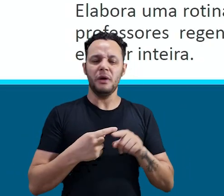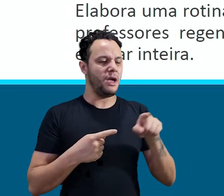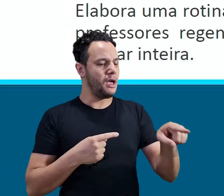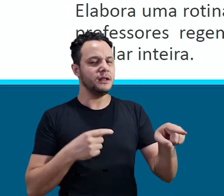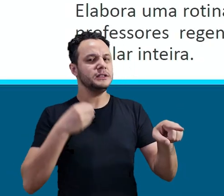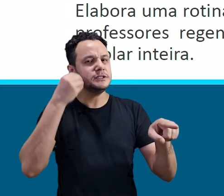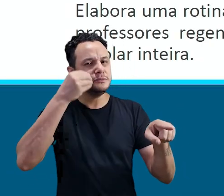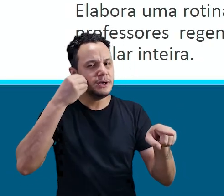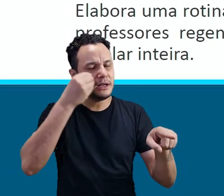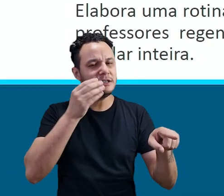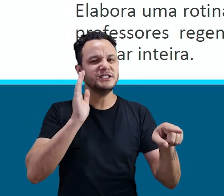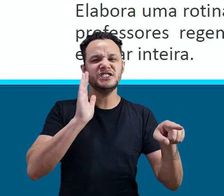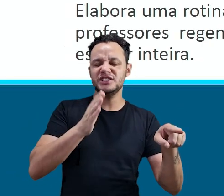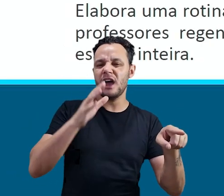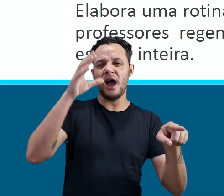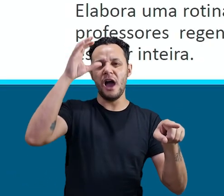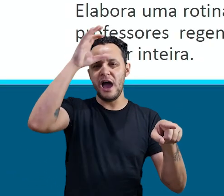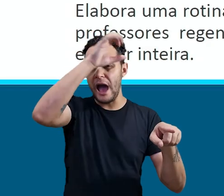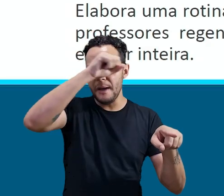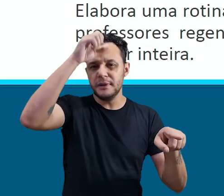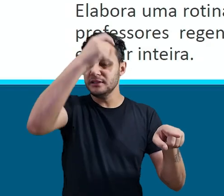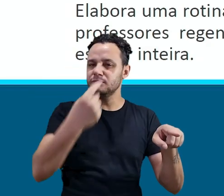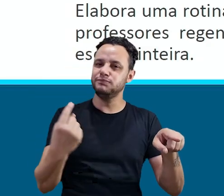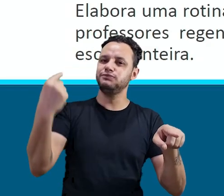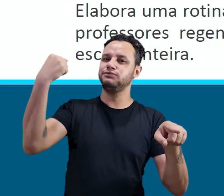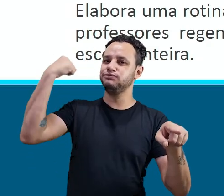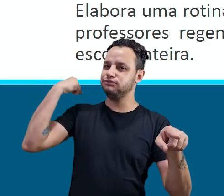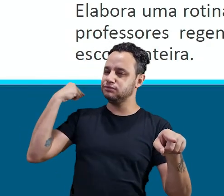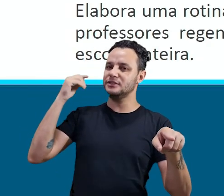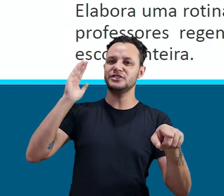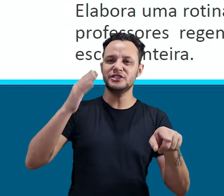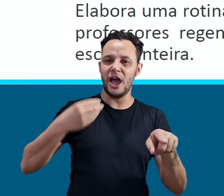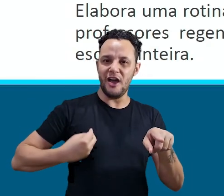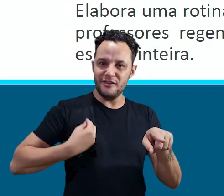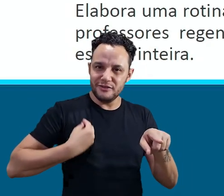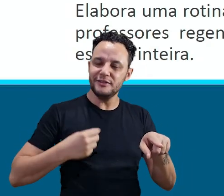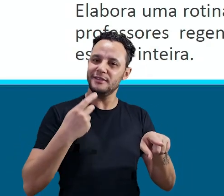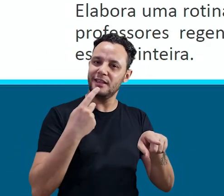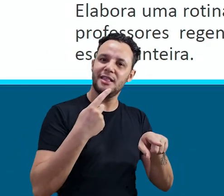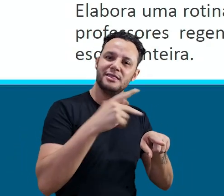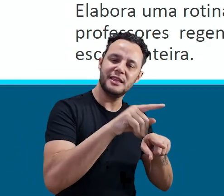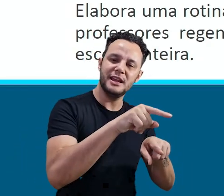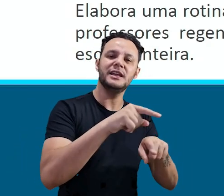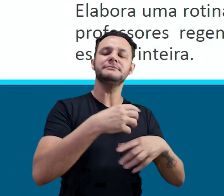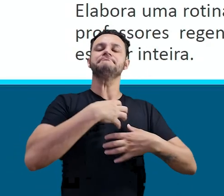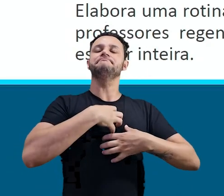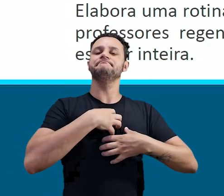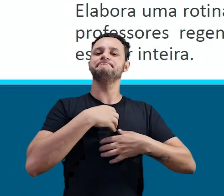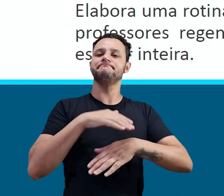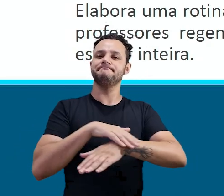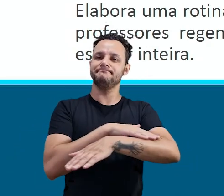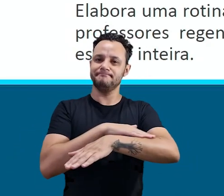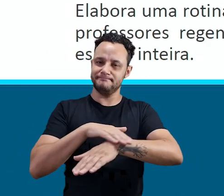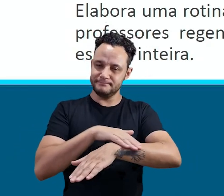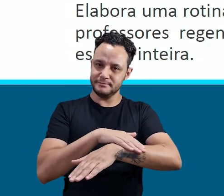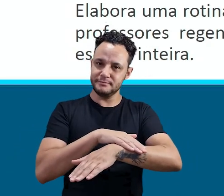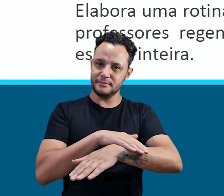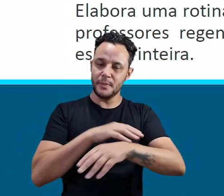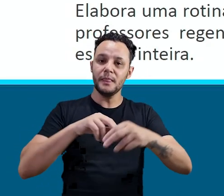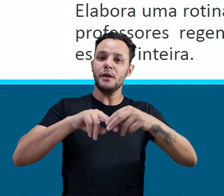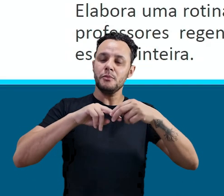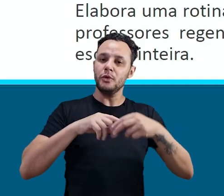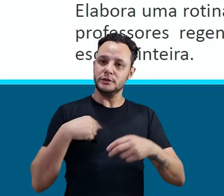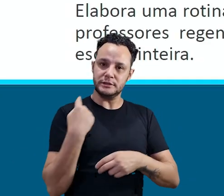para a gente. Ele tem uma experiência de aprendizagem, ele tem um percurso que já aconteceu, ele vive a vida dele, ele sabe o que é estar na pele